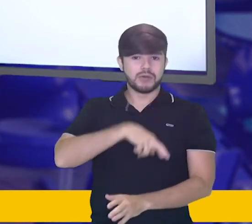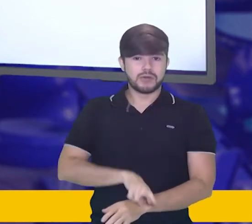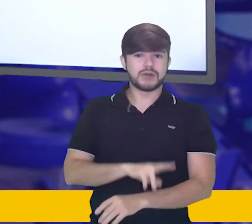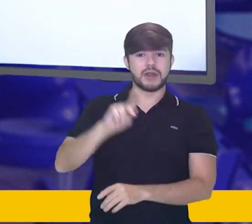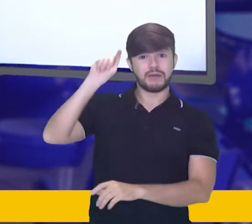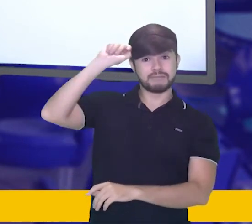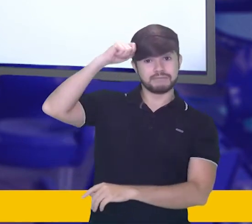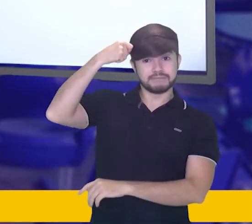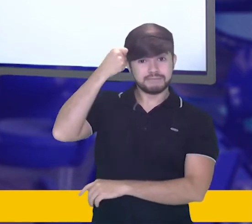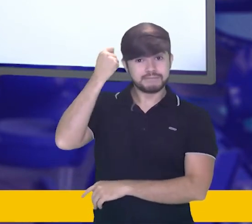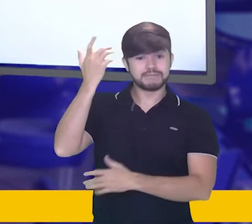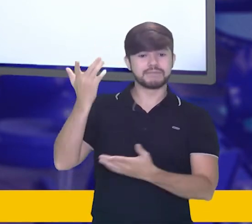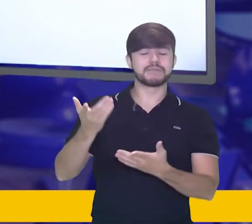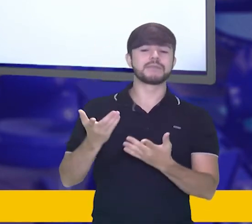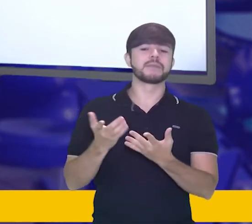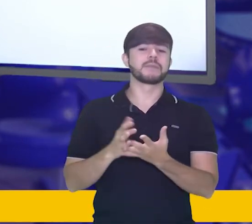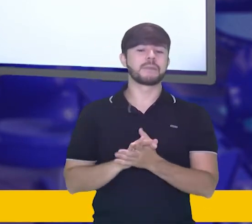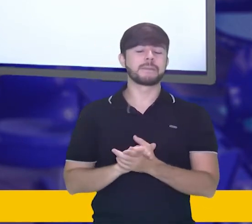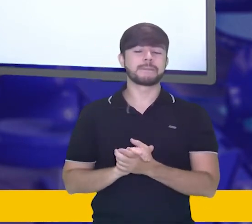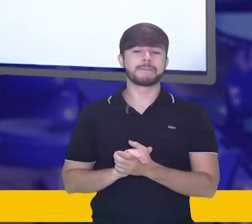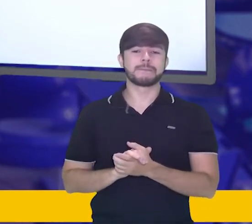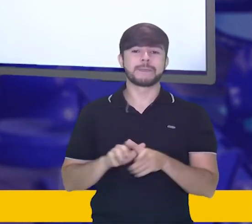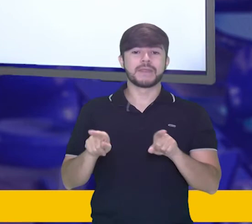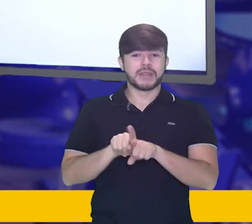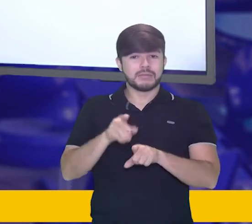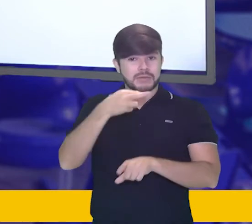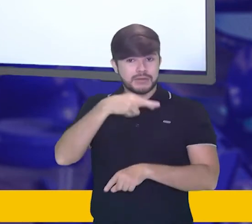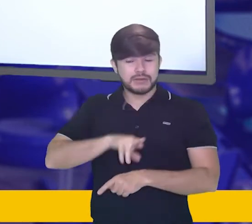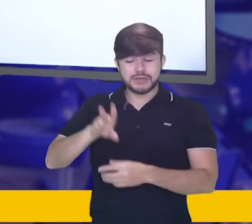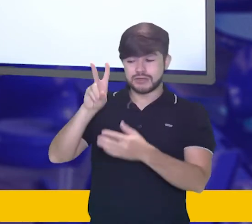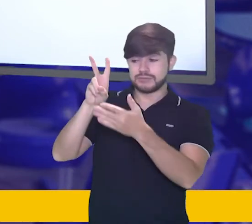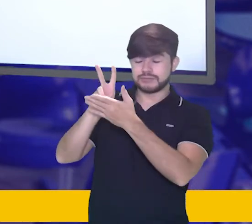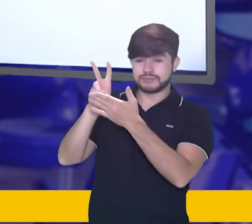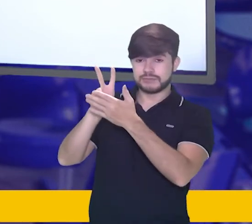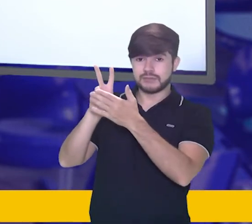culturais nas religiões afro, nas religiões